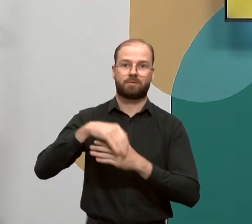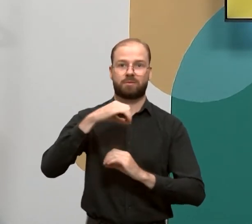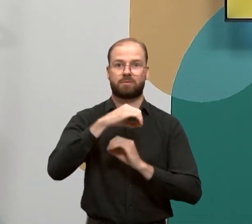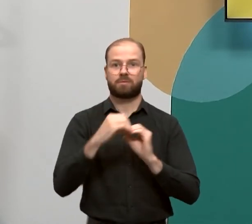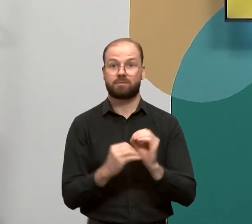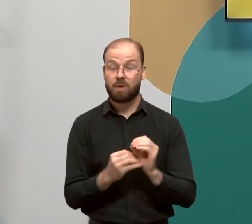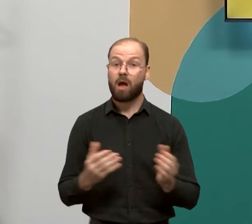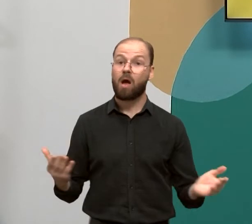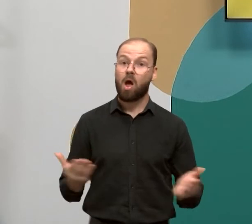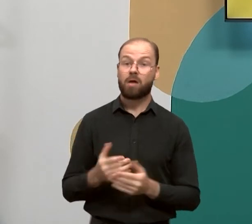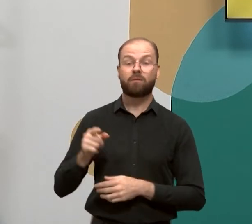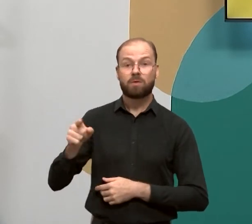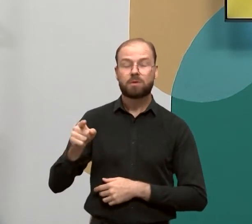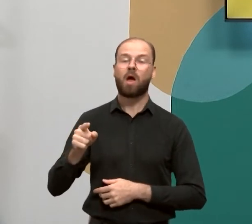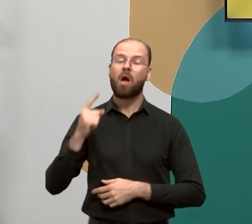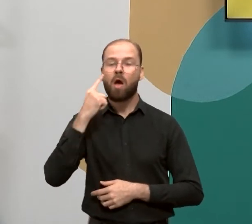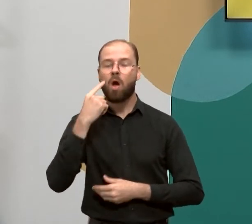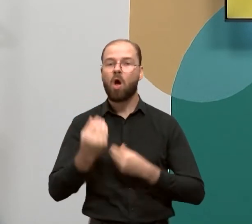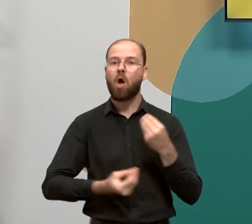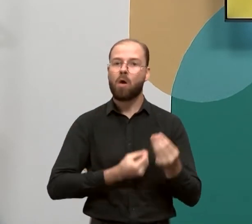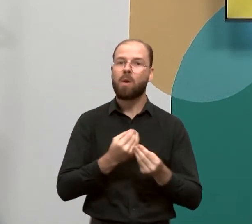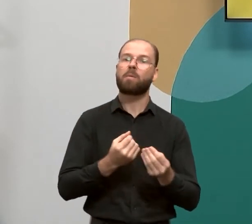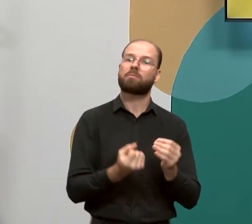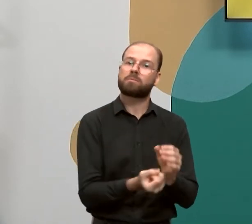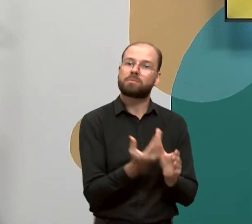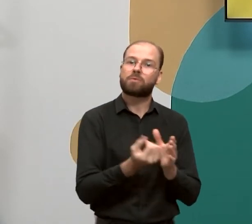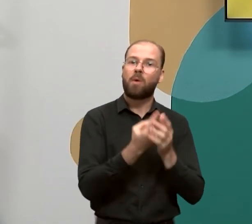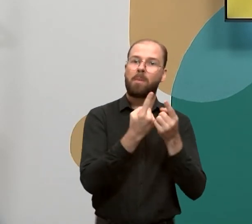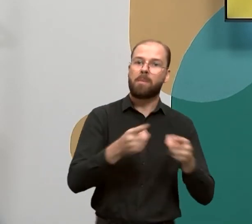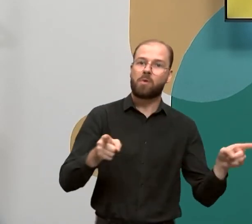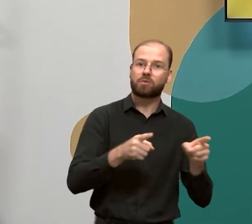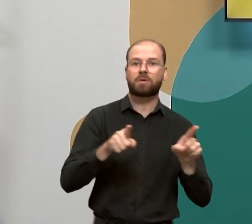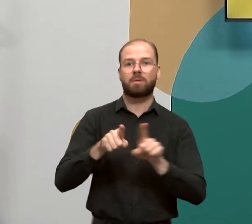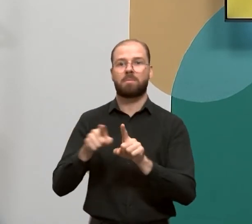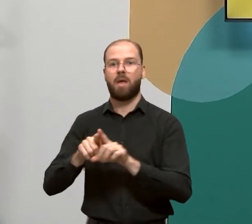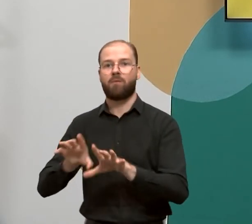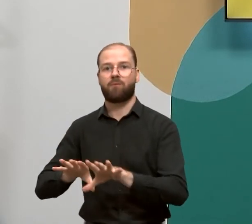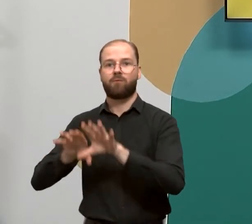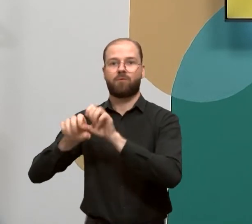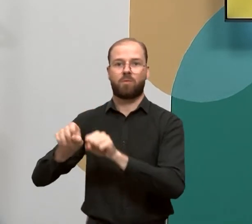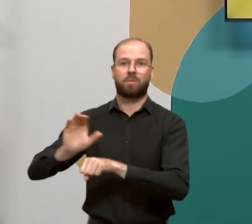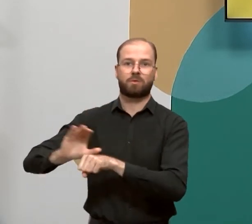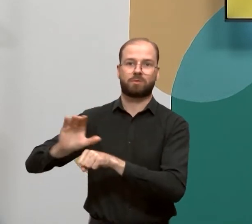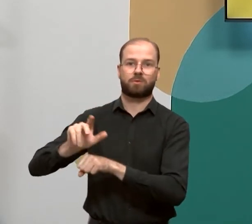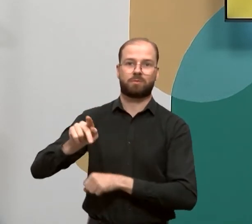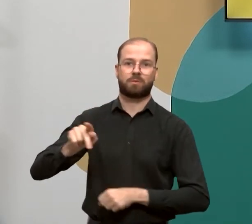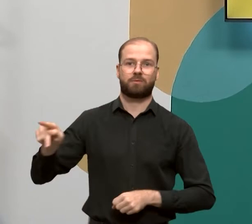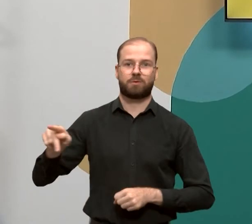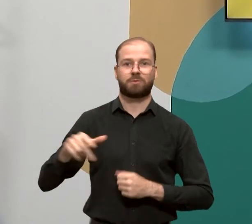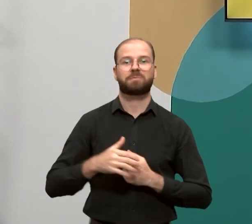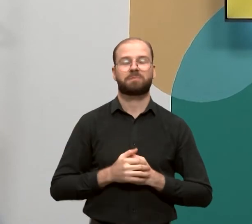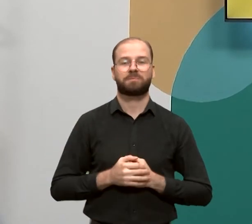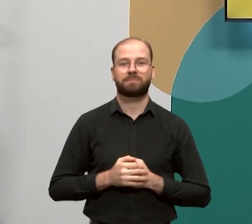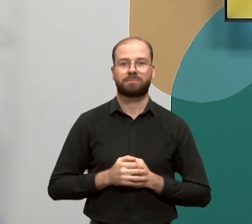vai conferir obras de educação musical e também sobre formação de professores.